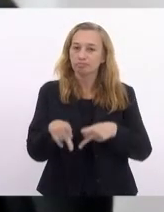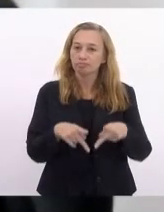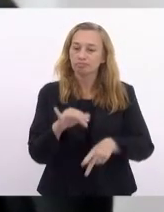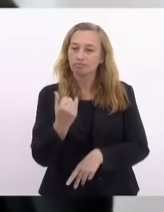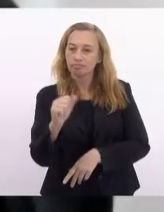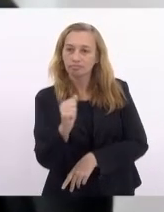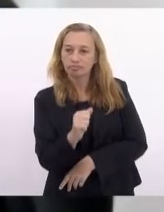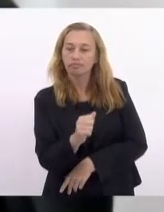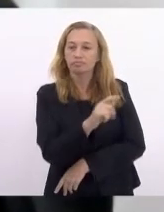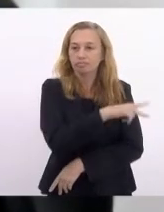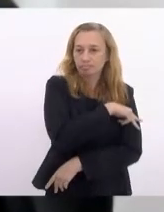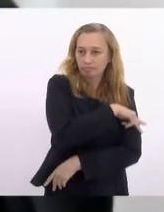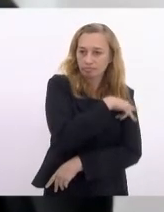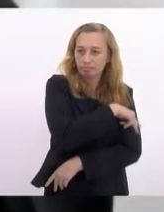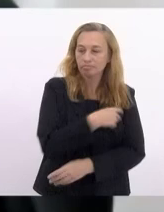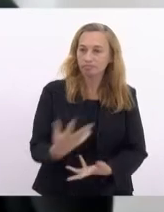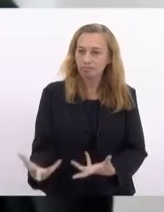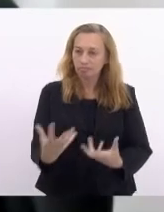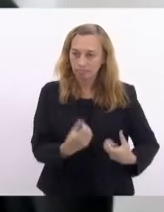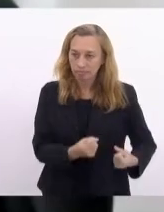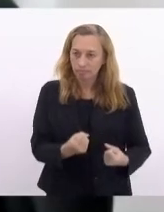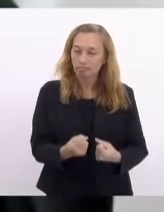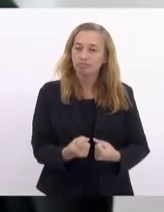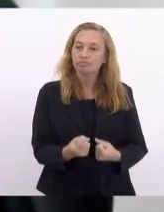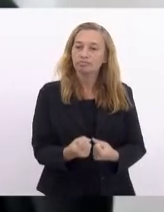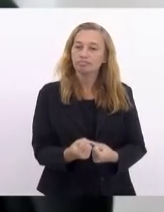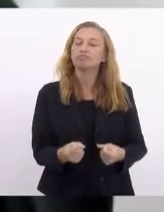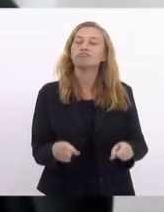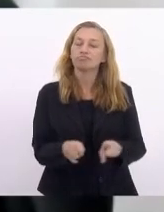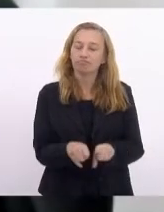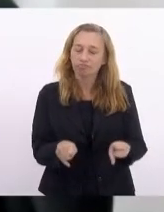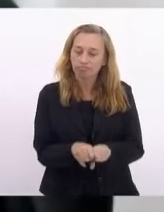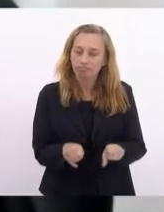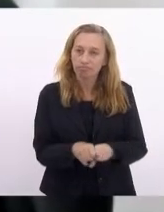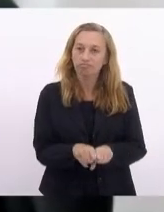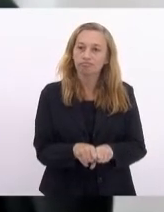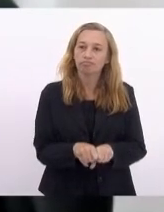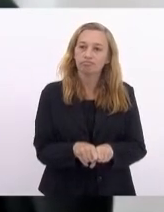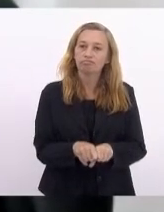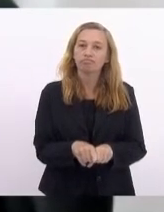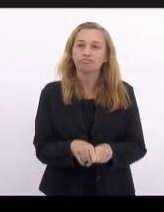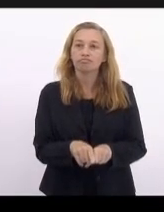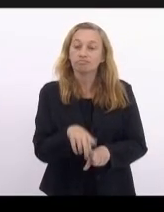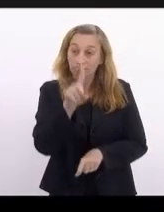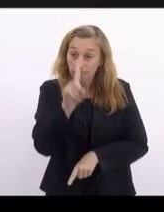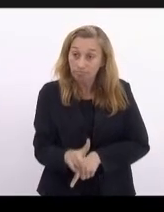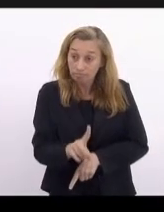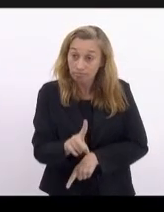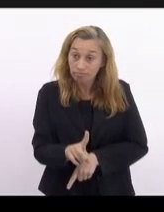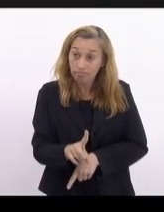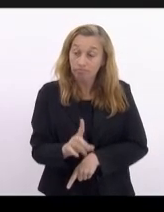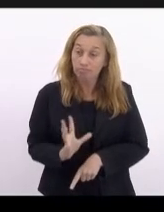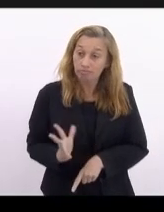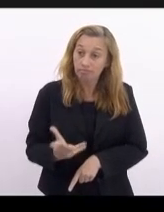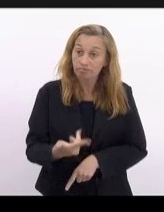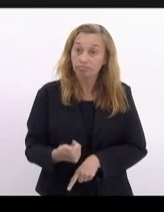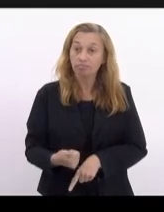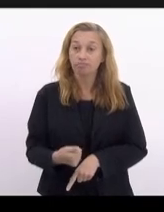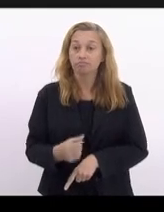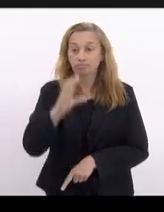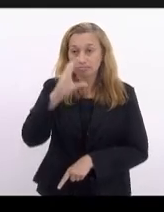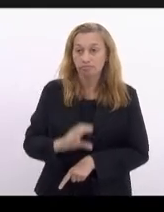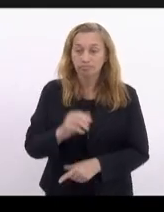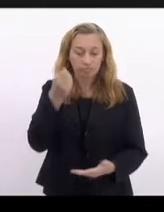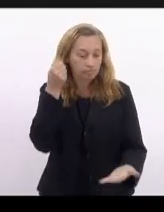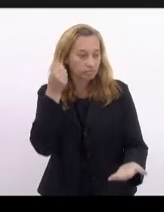ilha de Paquetá receba também e tenha ali garantido os direitos de um cidadão que paga os